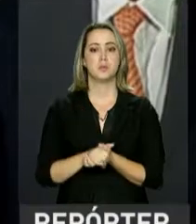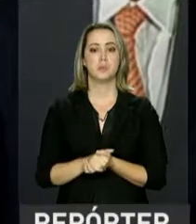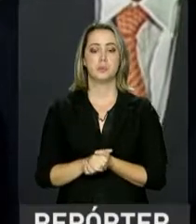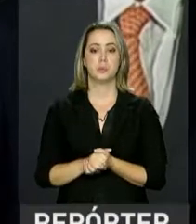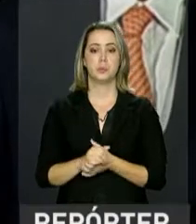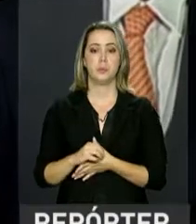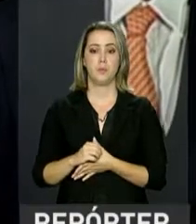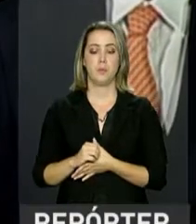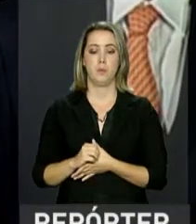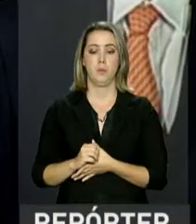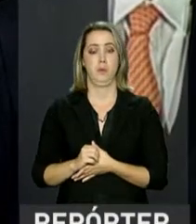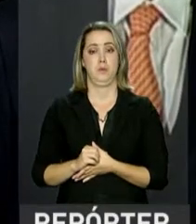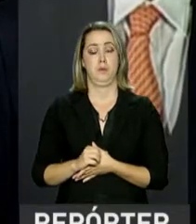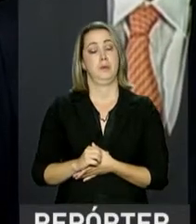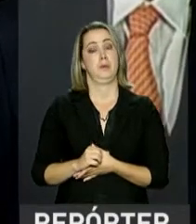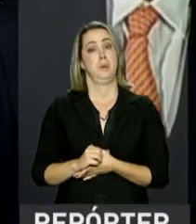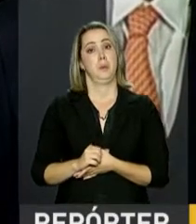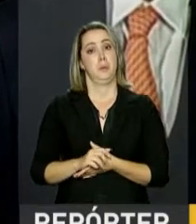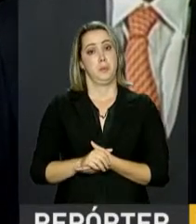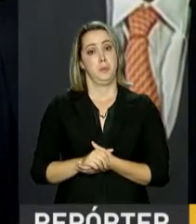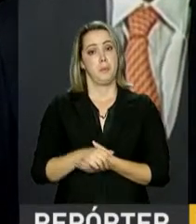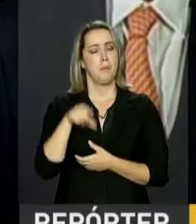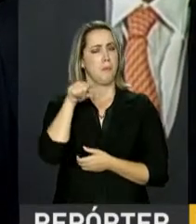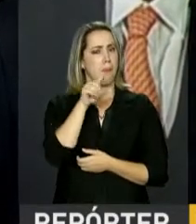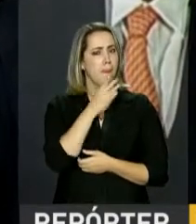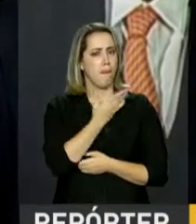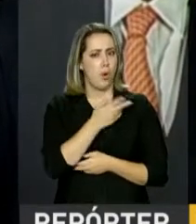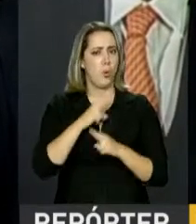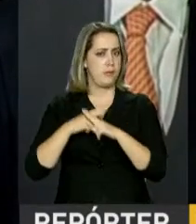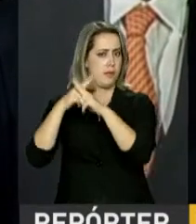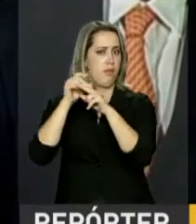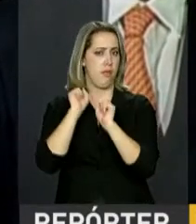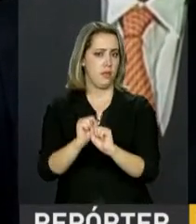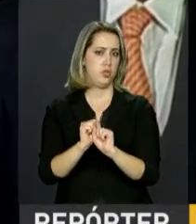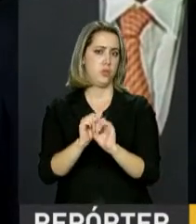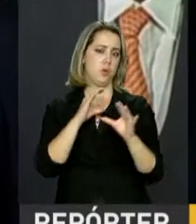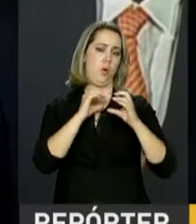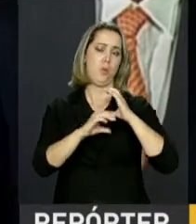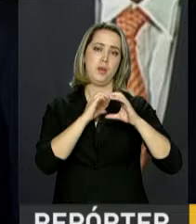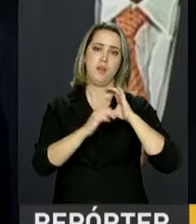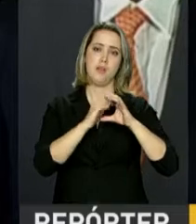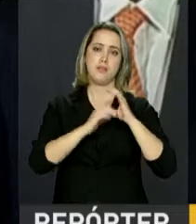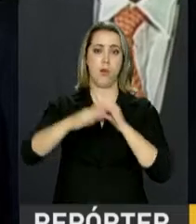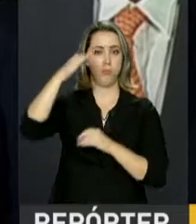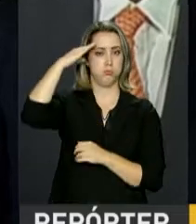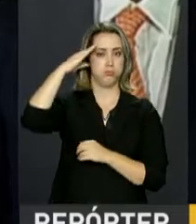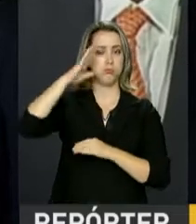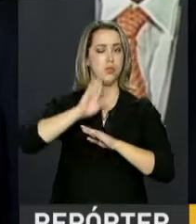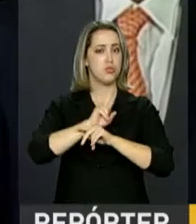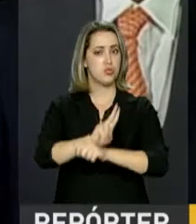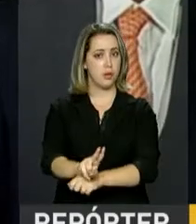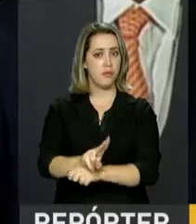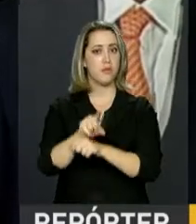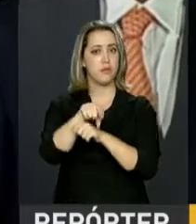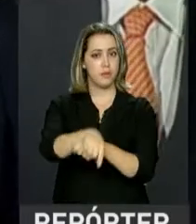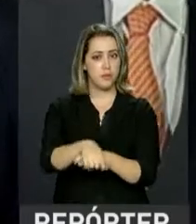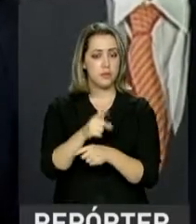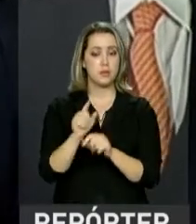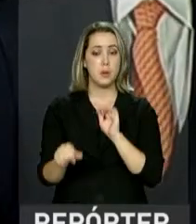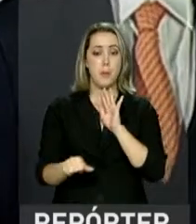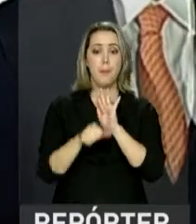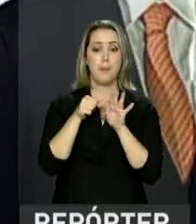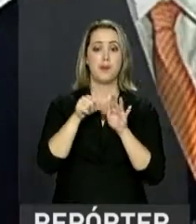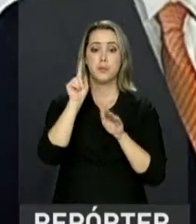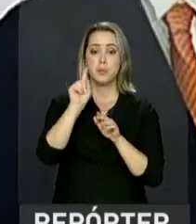vai permitir as comunicações militares de defesa na medida em que o primeiro satélite presidente que é